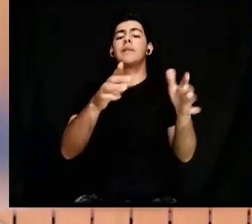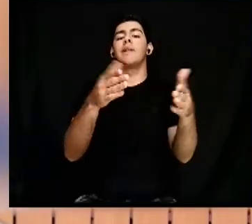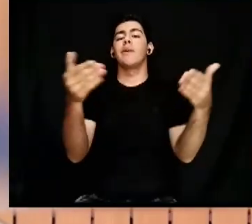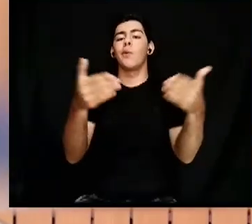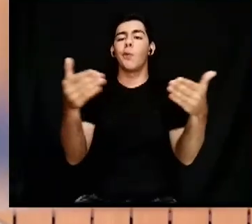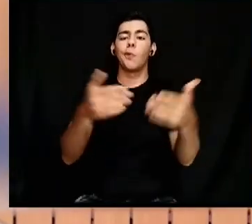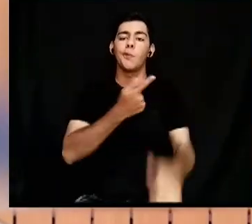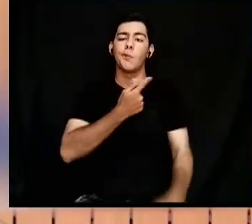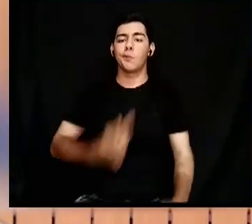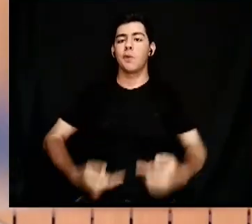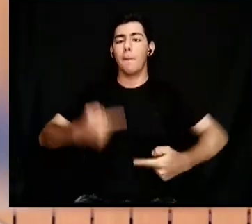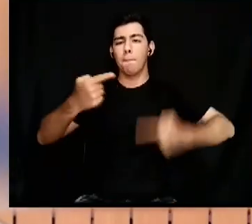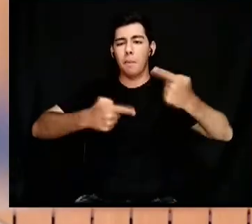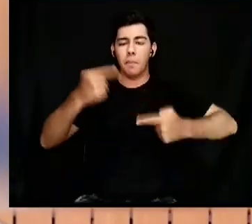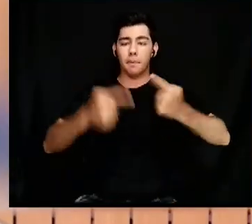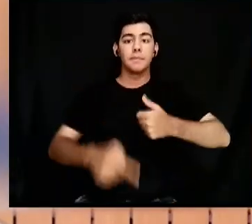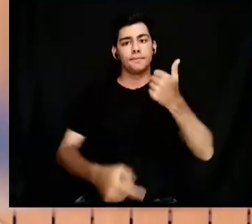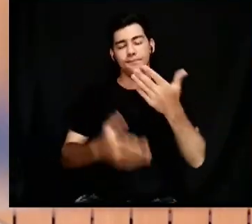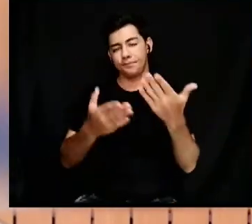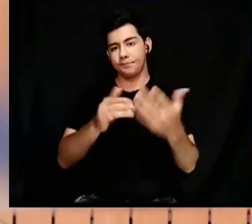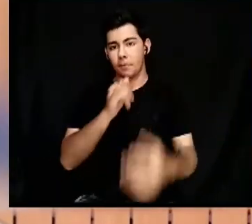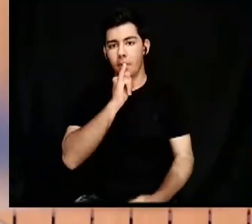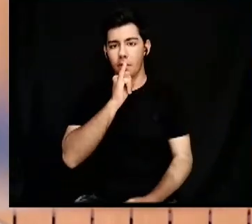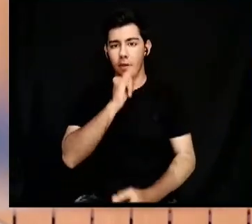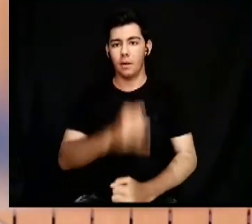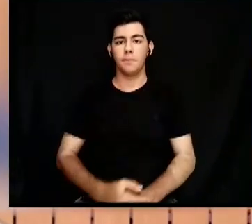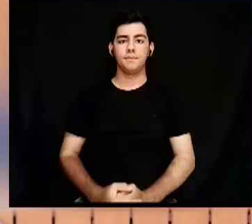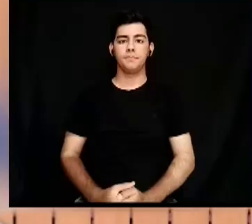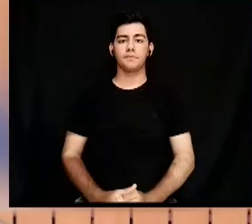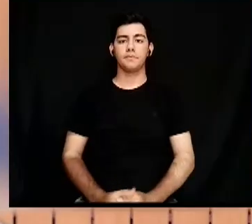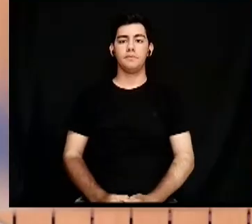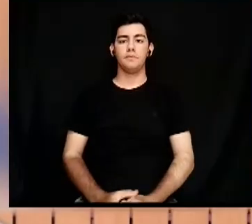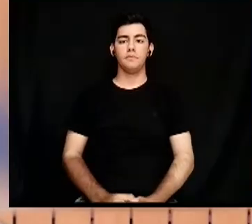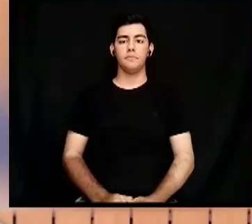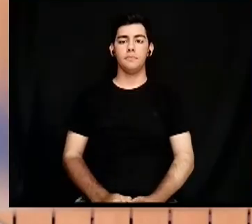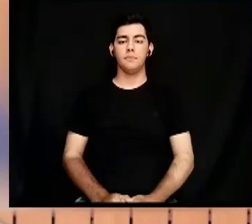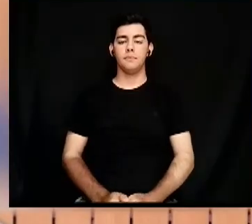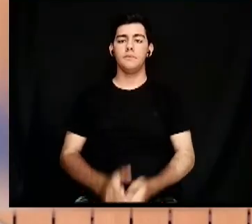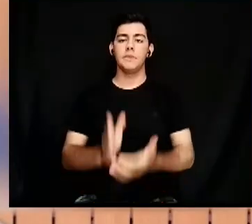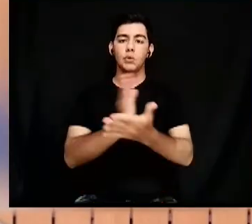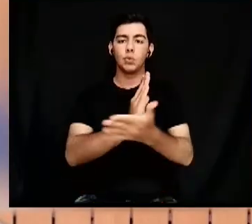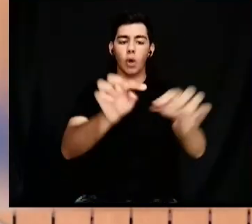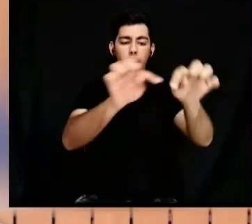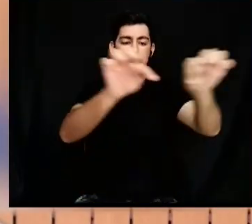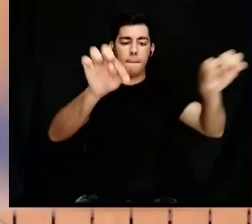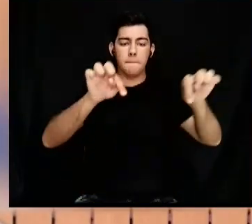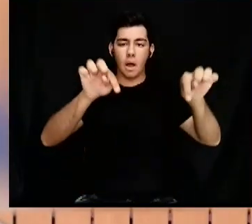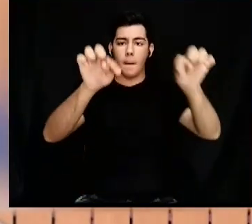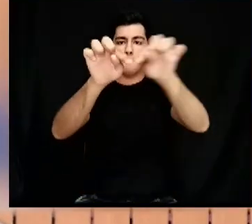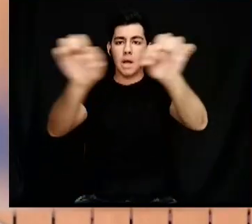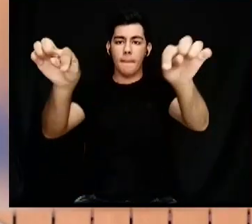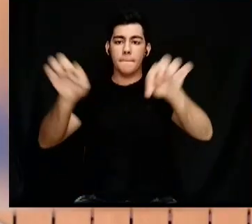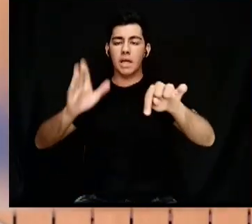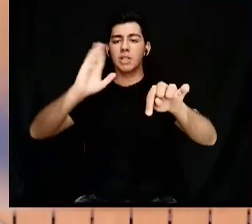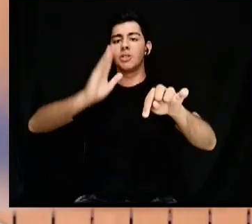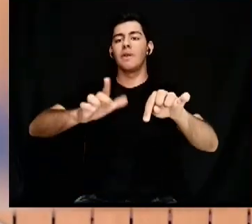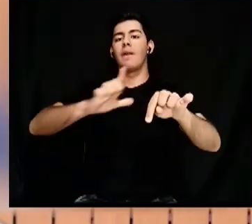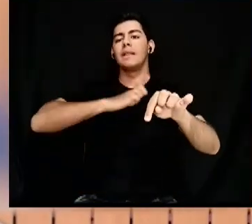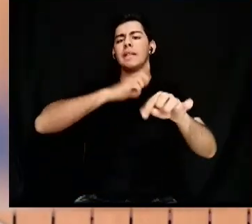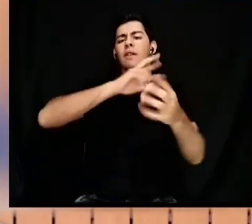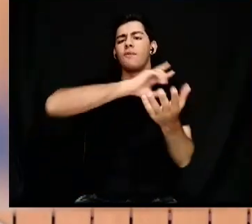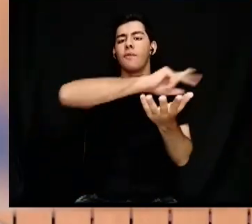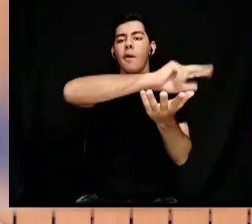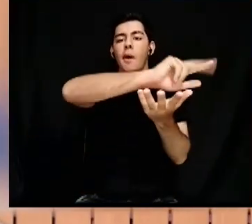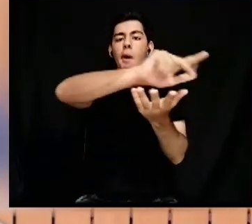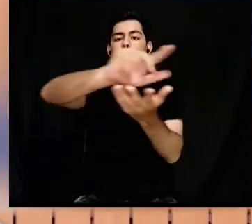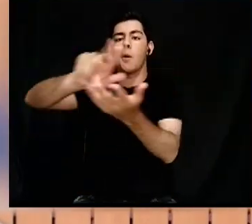na verdade, a gente vê que os loteamentos que foram instalados na cidade de Campinas já tem todo tipo de incentivo